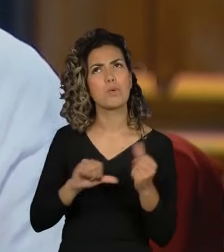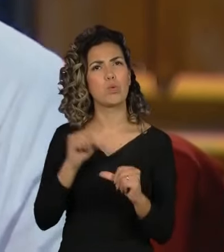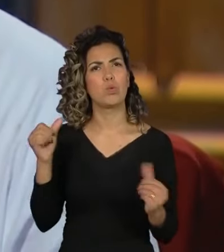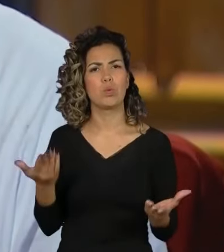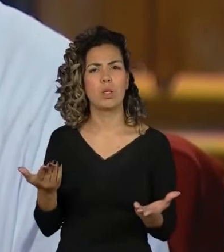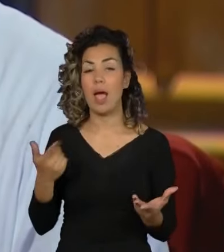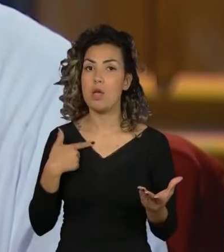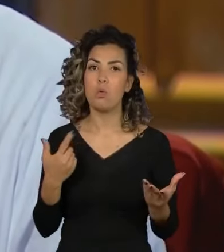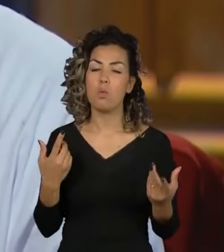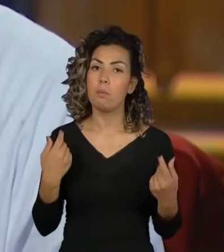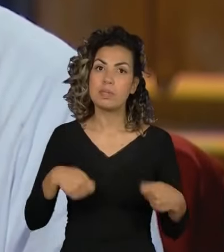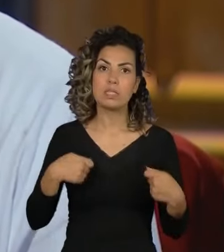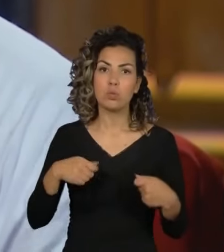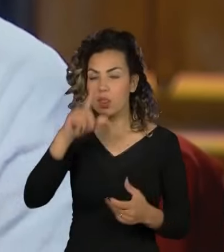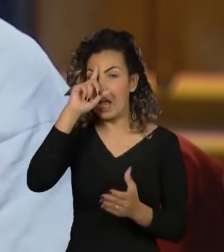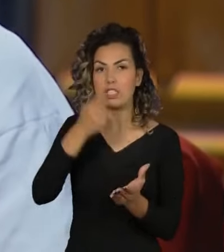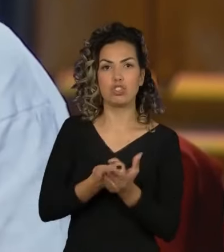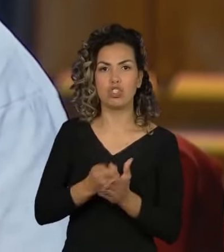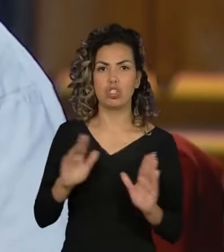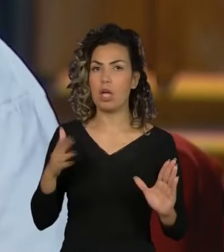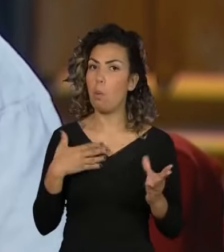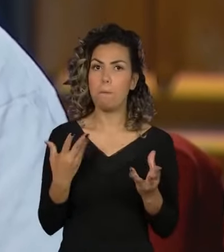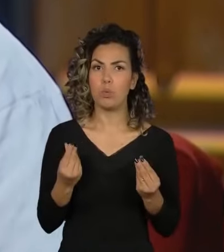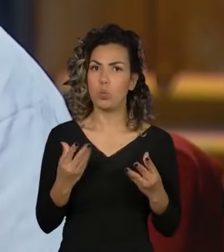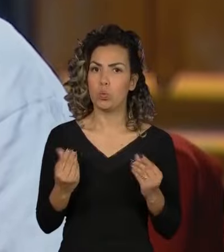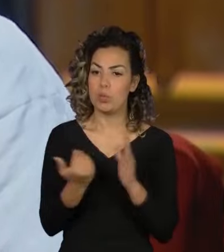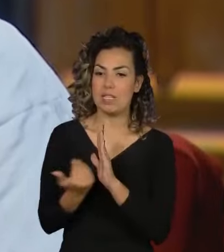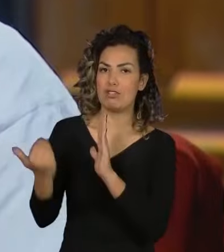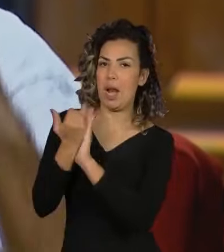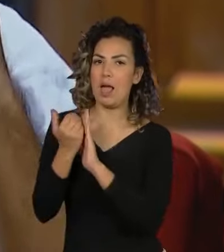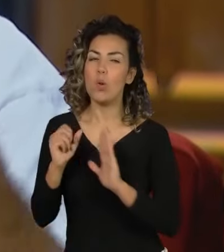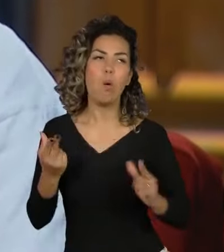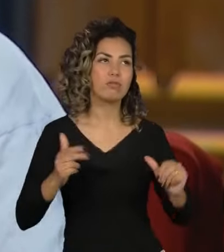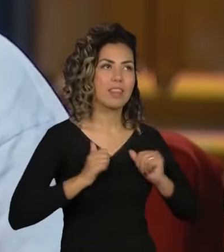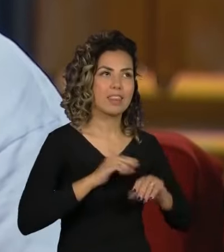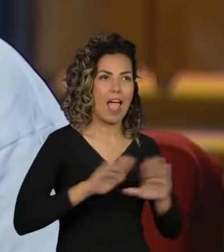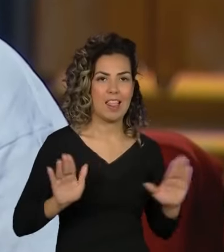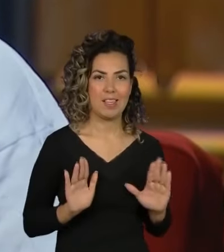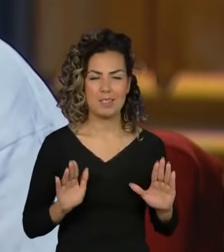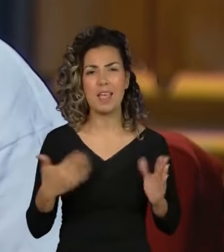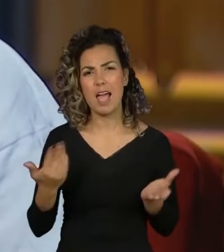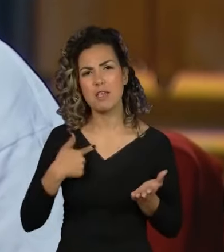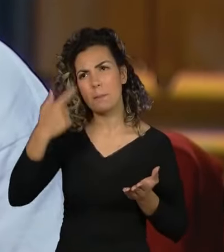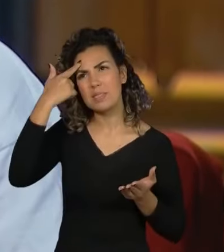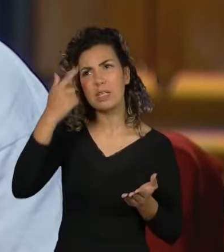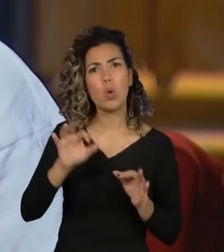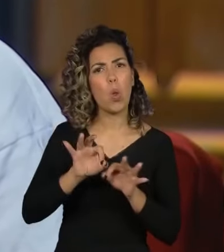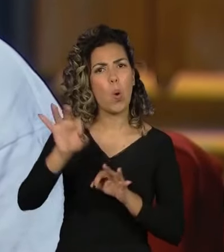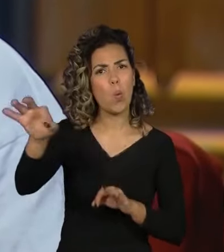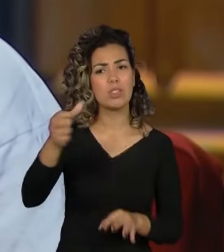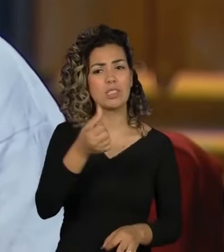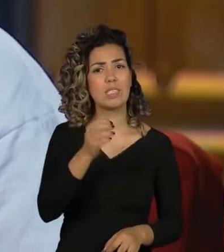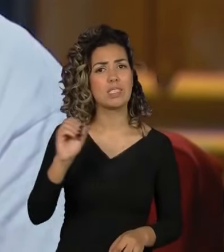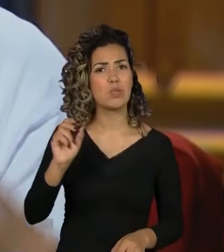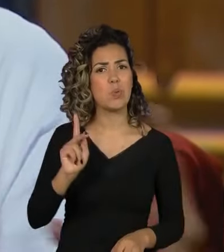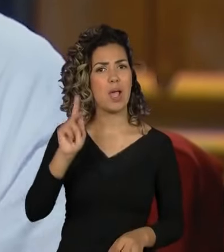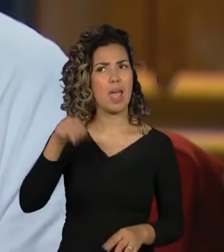880 tá eu falei assim ó eu tô morando A 600 Km da pessoa que eu gosto